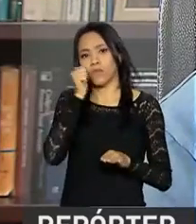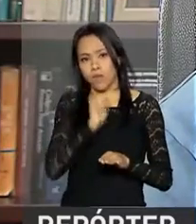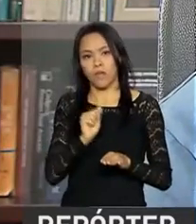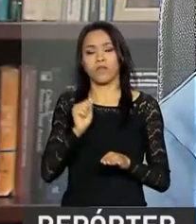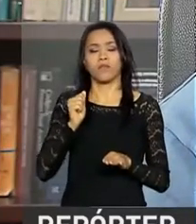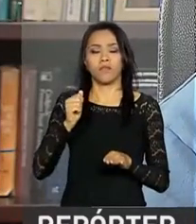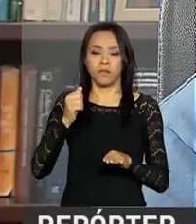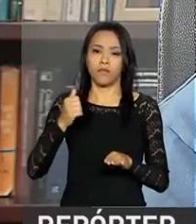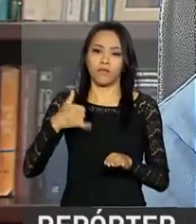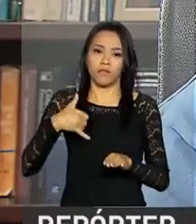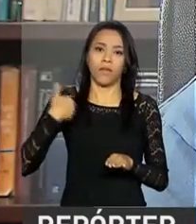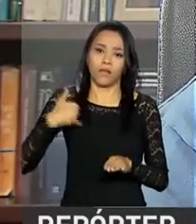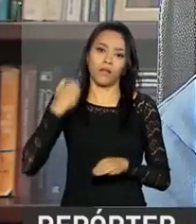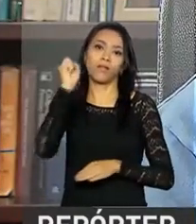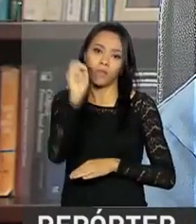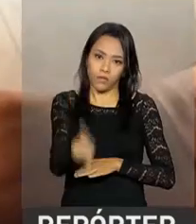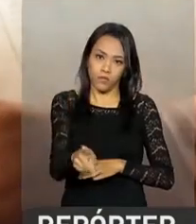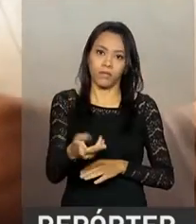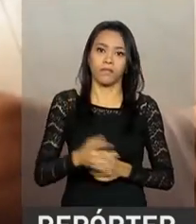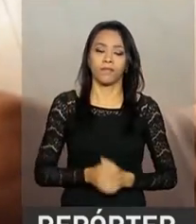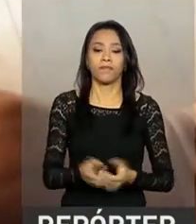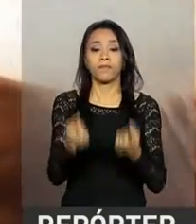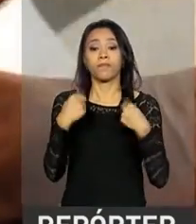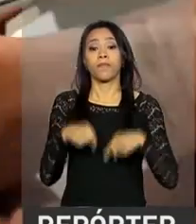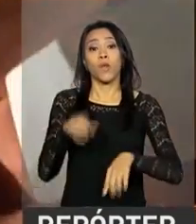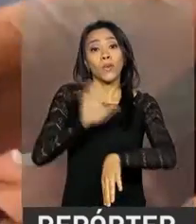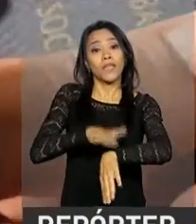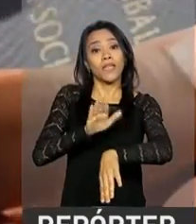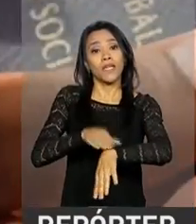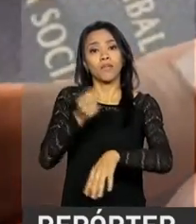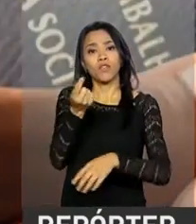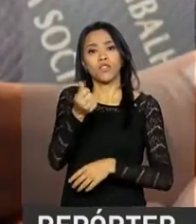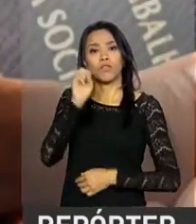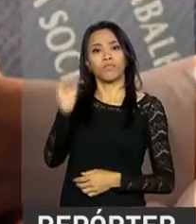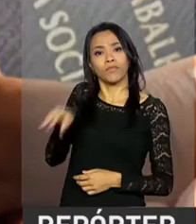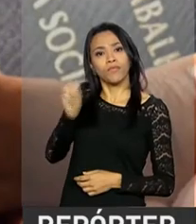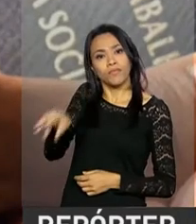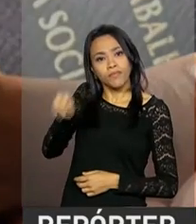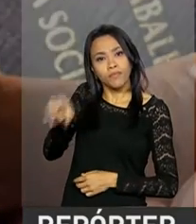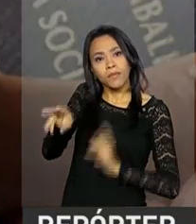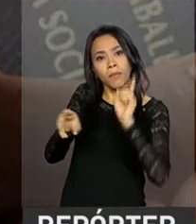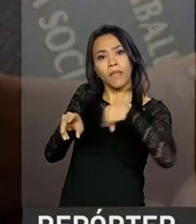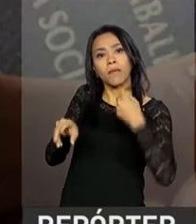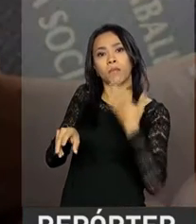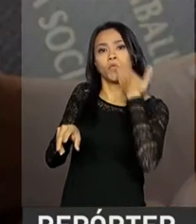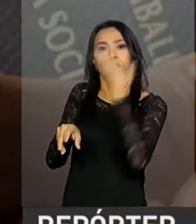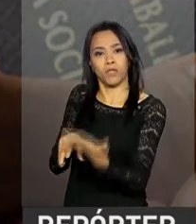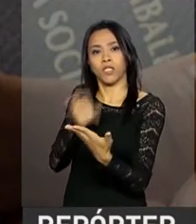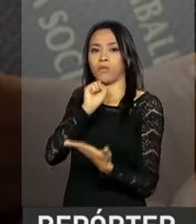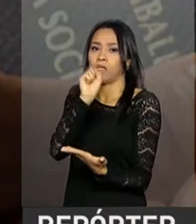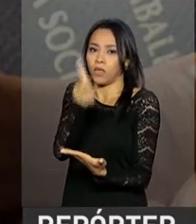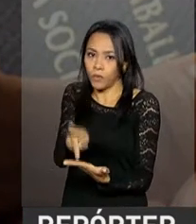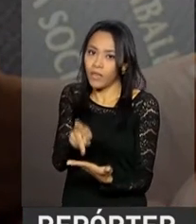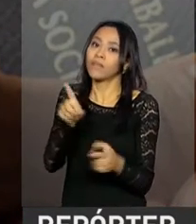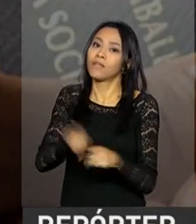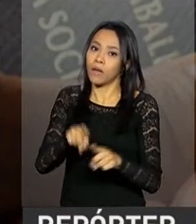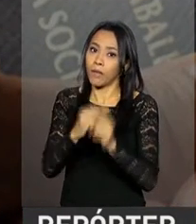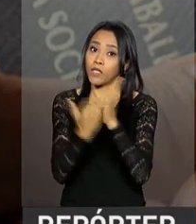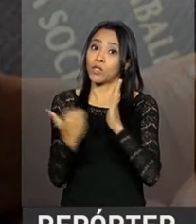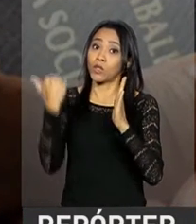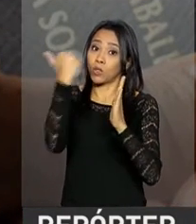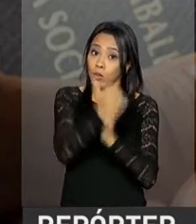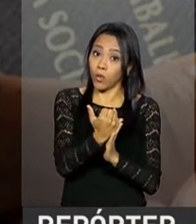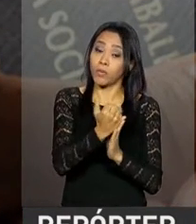prass para a aposentadoria o tempo mínimo de contribuição para requerer a aposentadoria também só de